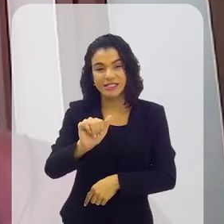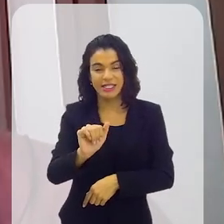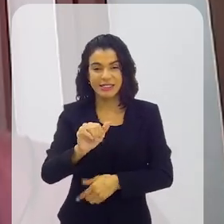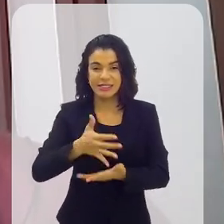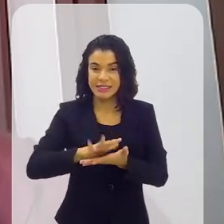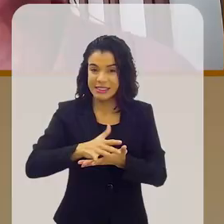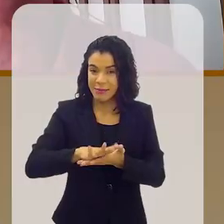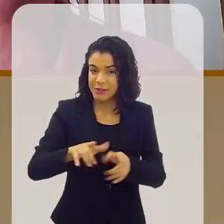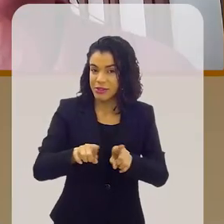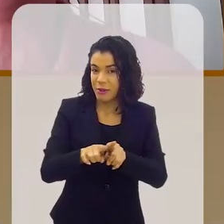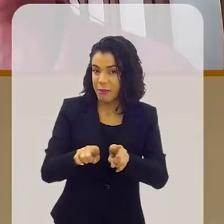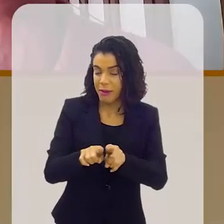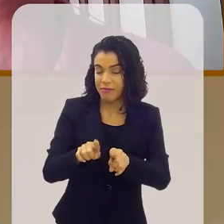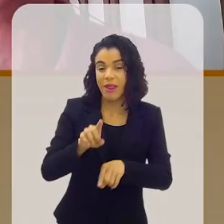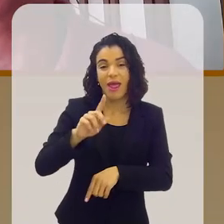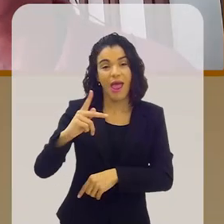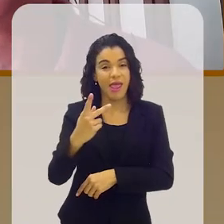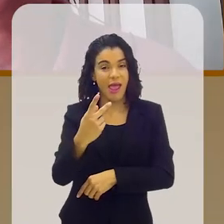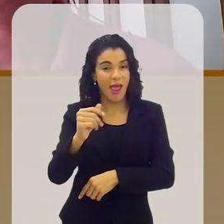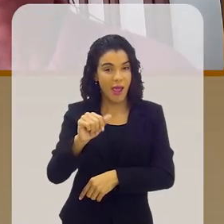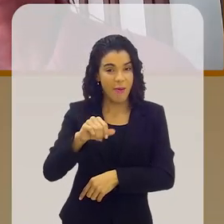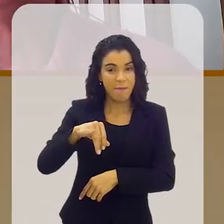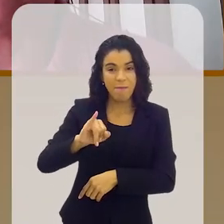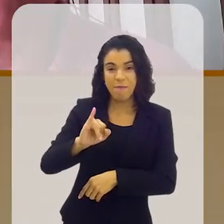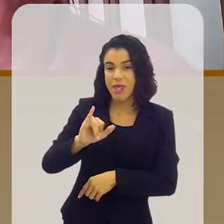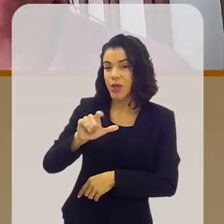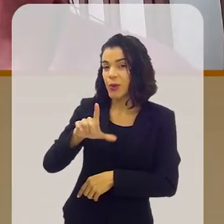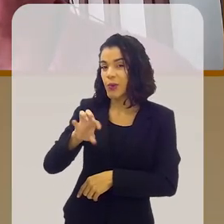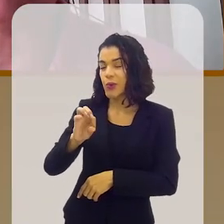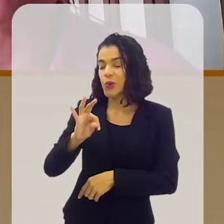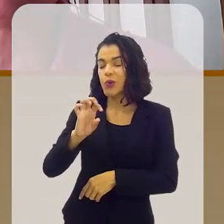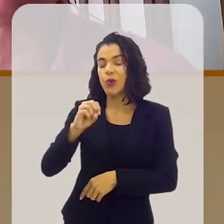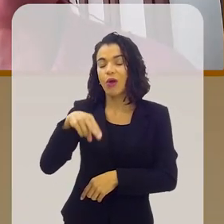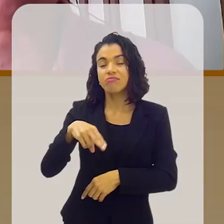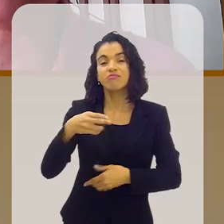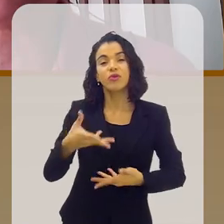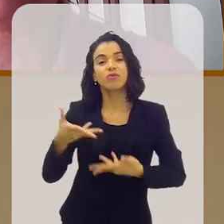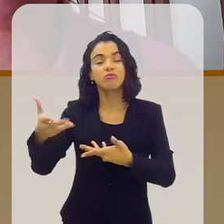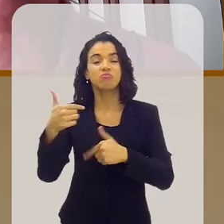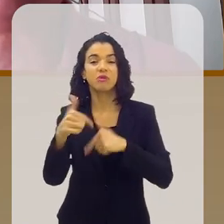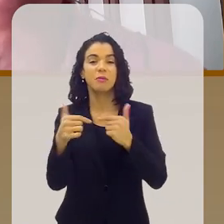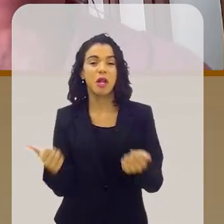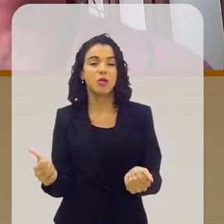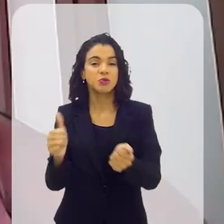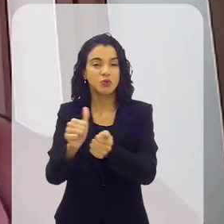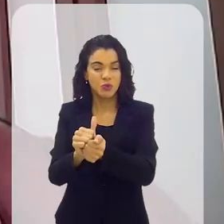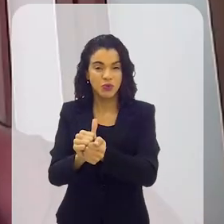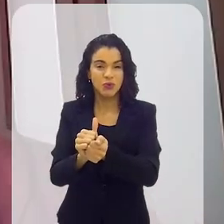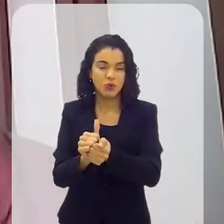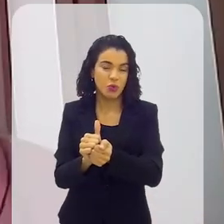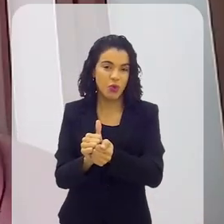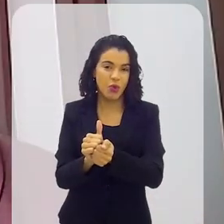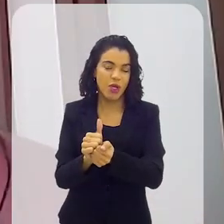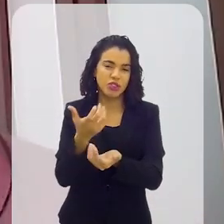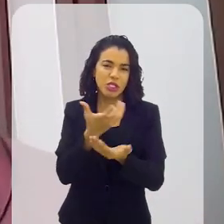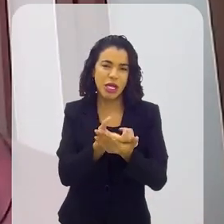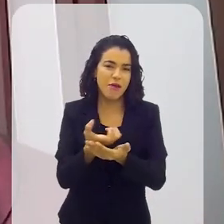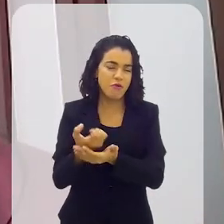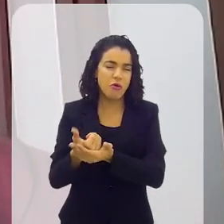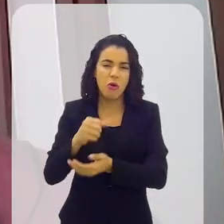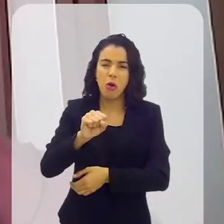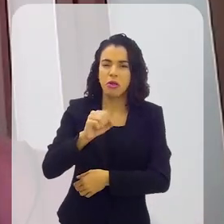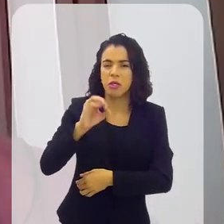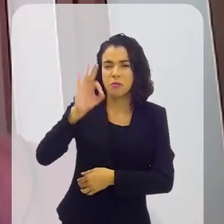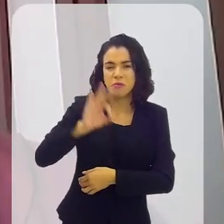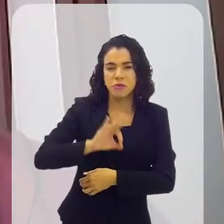de 84, o Milton me chamou para trabalhar com ele na produção. Fizemos uma dupla que gravou basicamente 80%